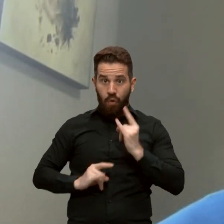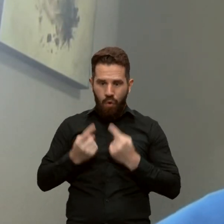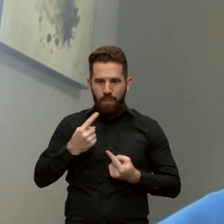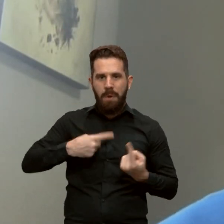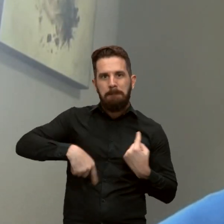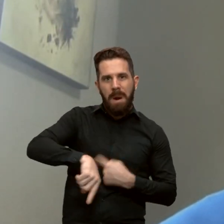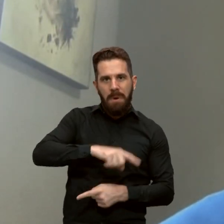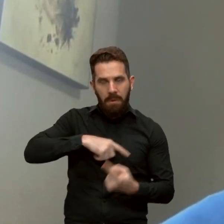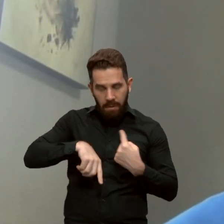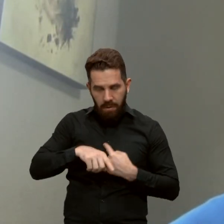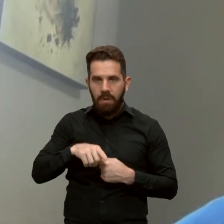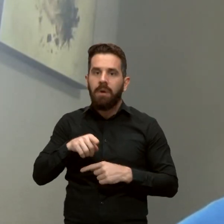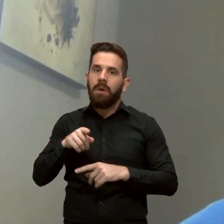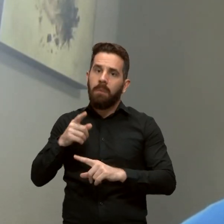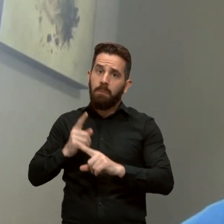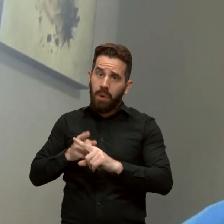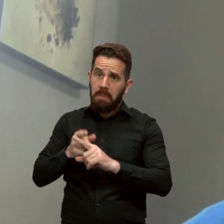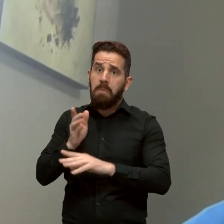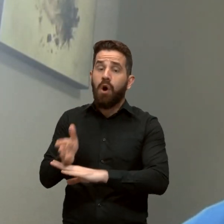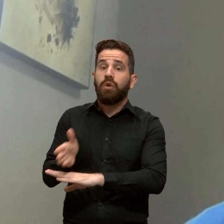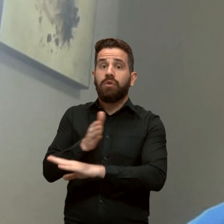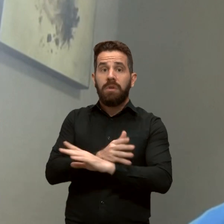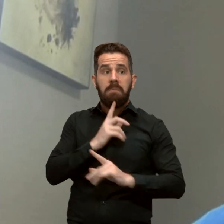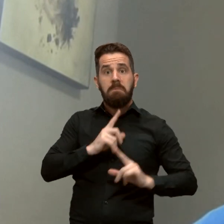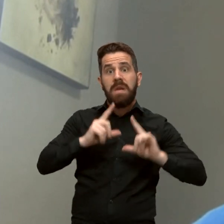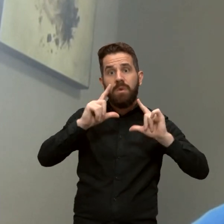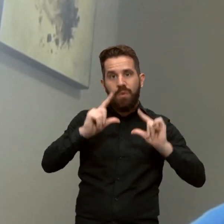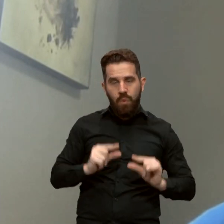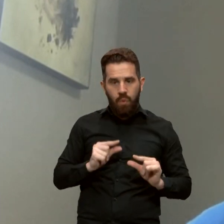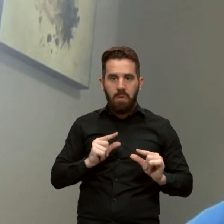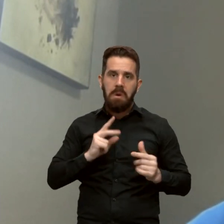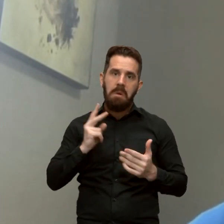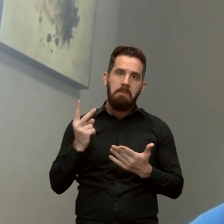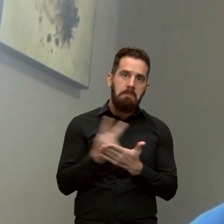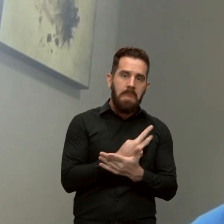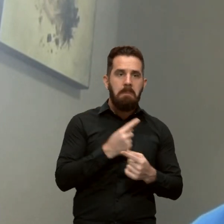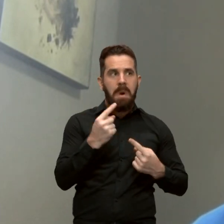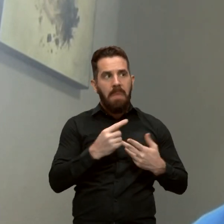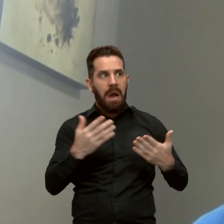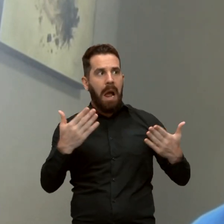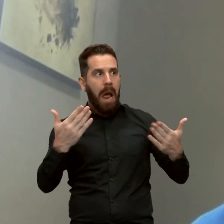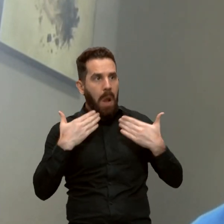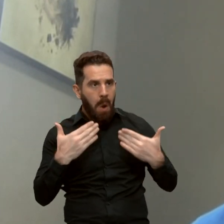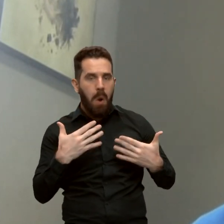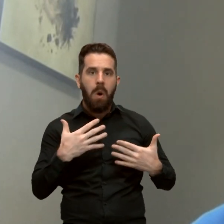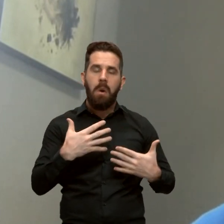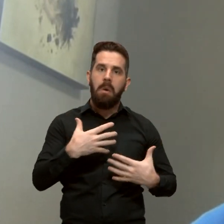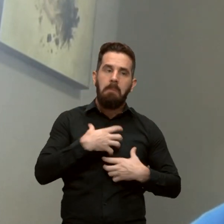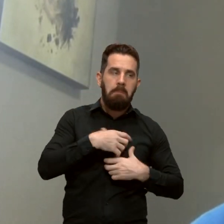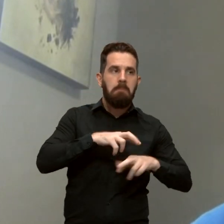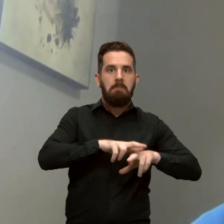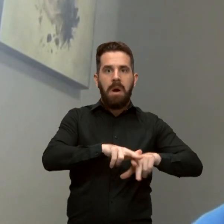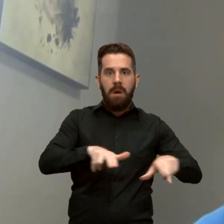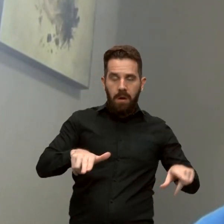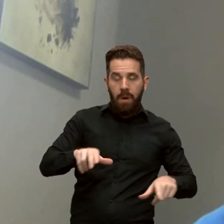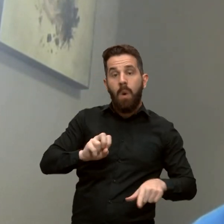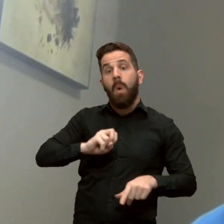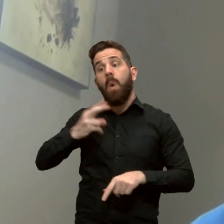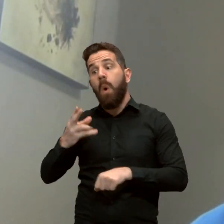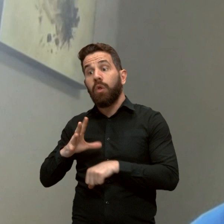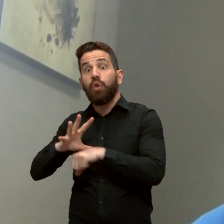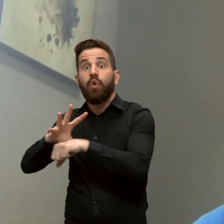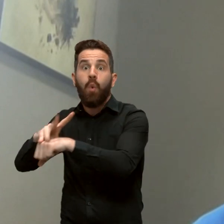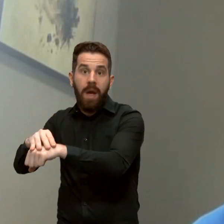sintomas na fase precoce, quanto também para diminuir o risco de doenças cardíacas, osteoporose e alguns tipos de